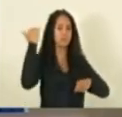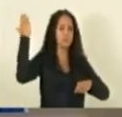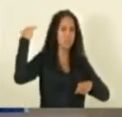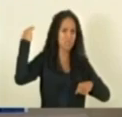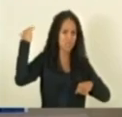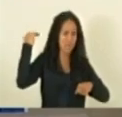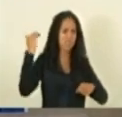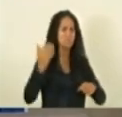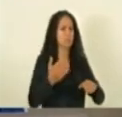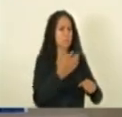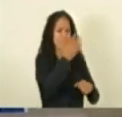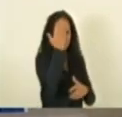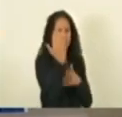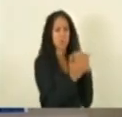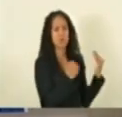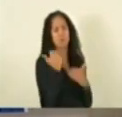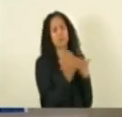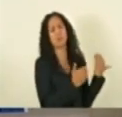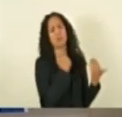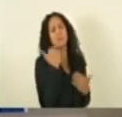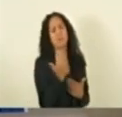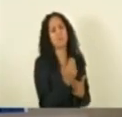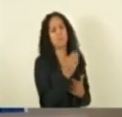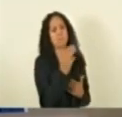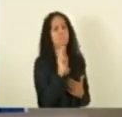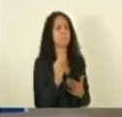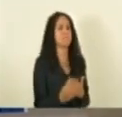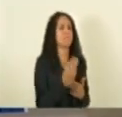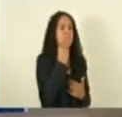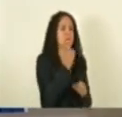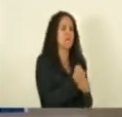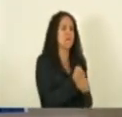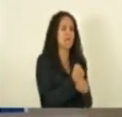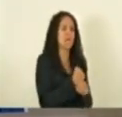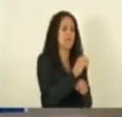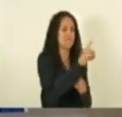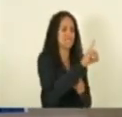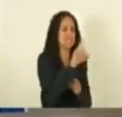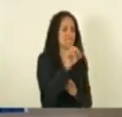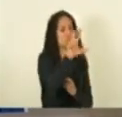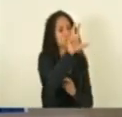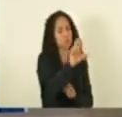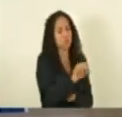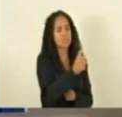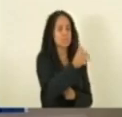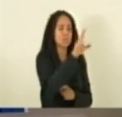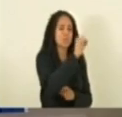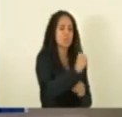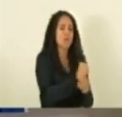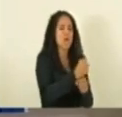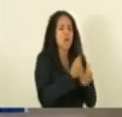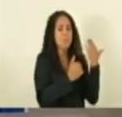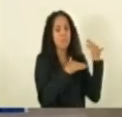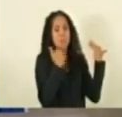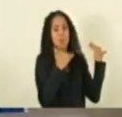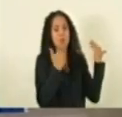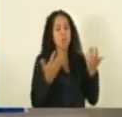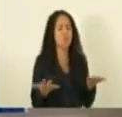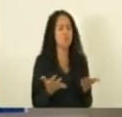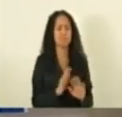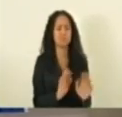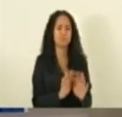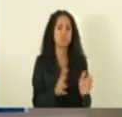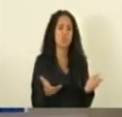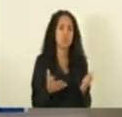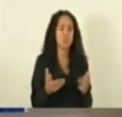matavam aos bandos, que matavam aos milhares há 100 anos, há 150 anos atrás, não matam mais. Hoje